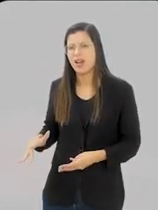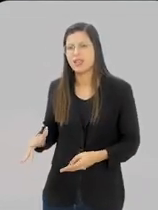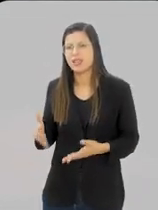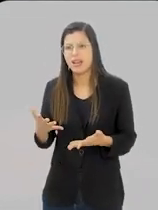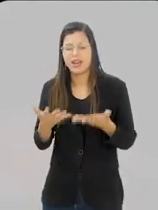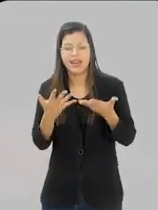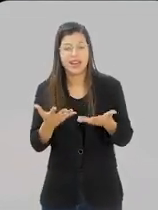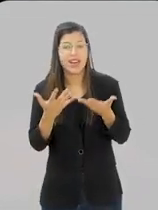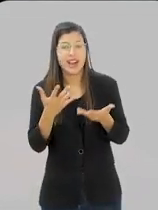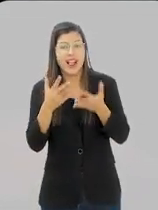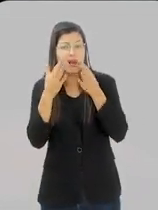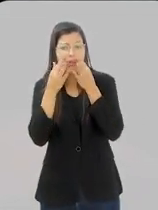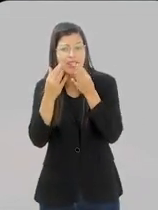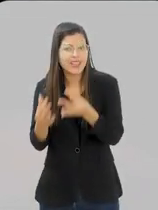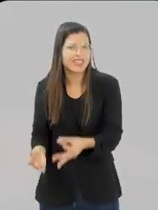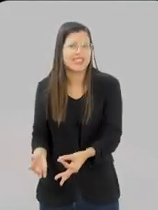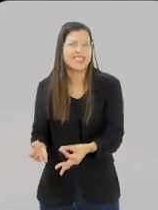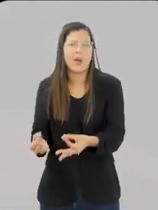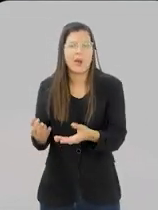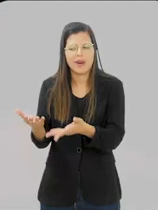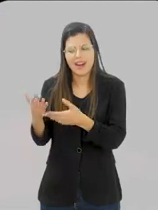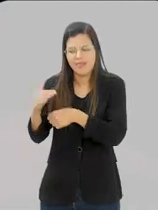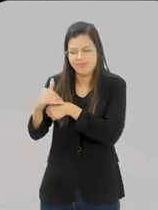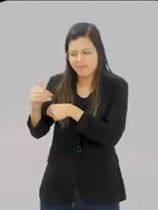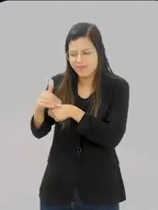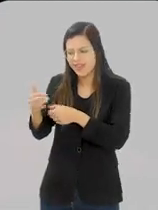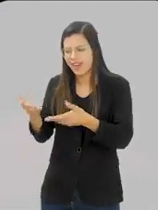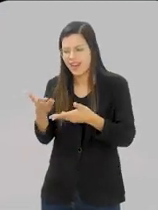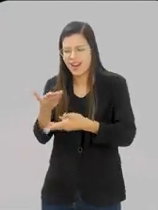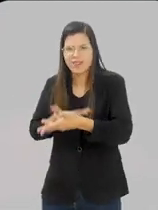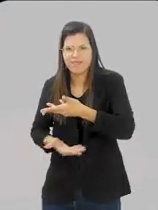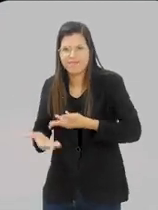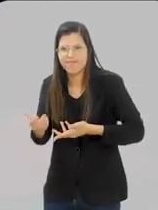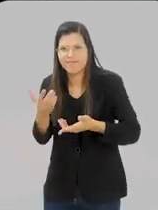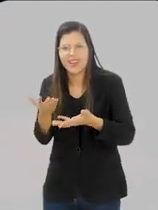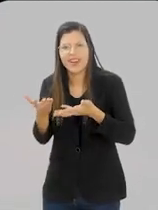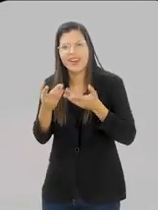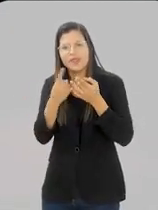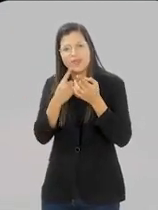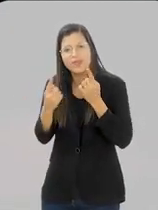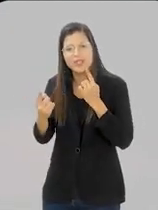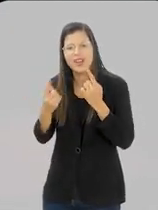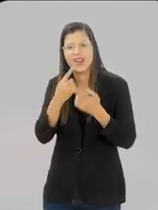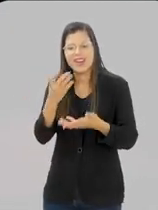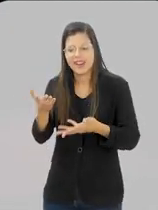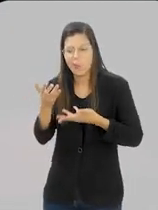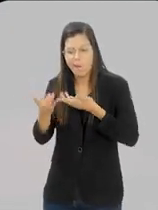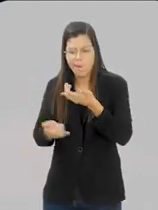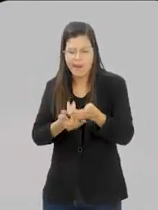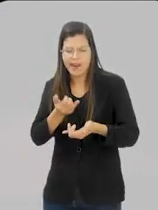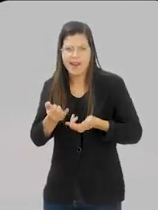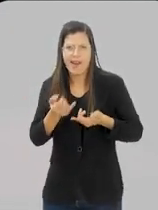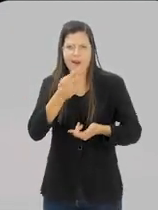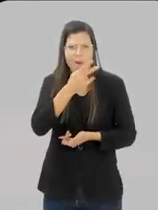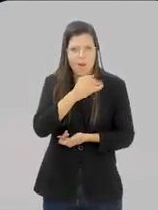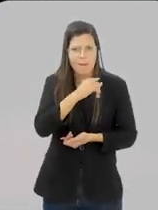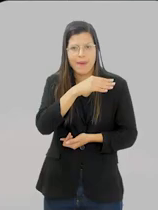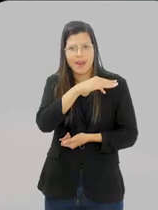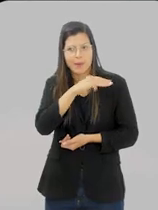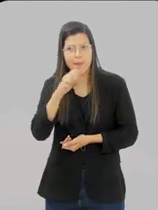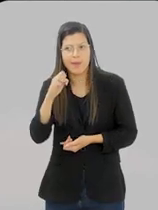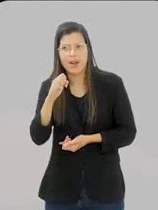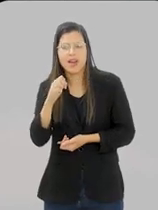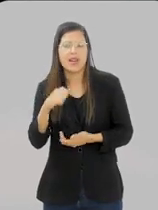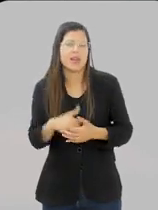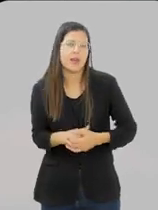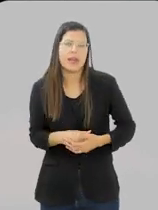demandando atenção, demandando carinho, querendo interagir, querendo diálogo, querendo brincar também com os pais. E